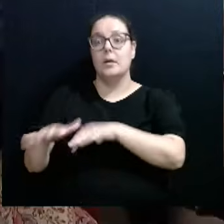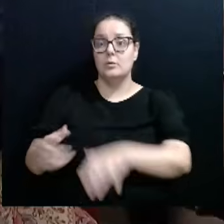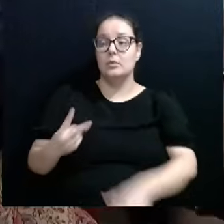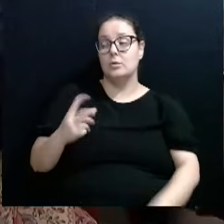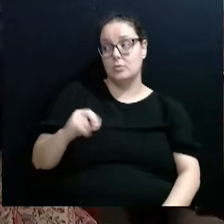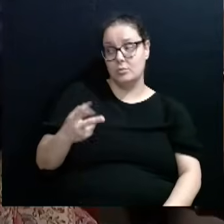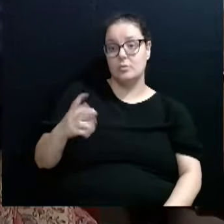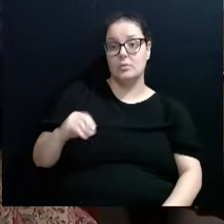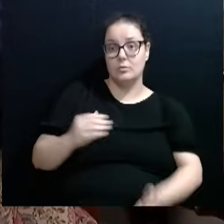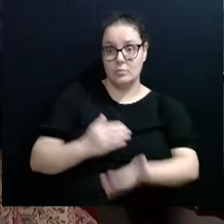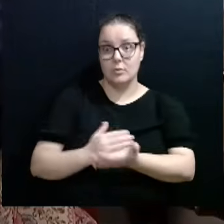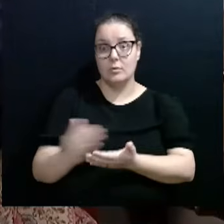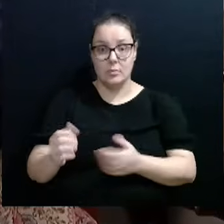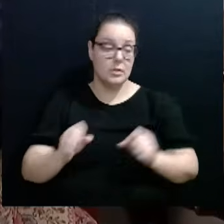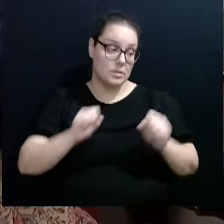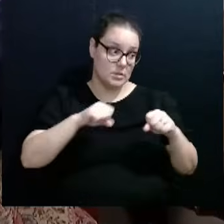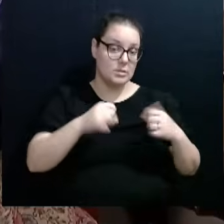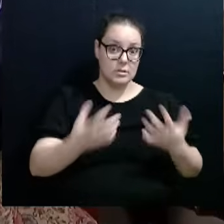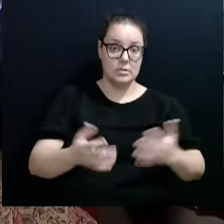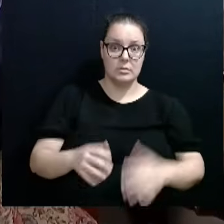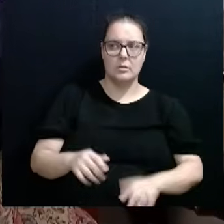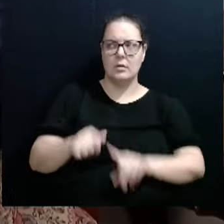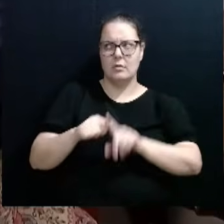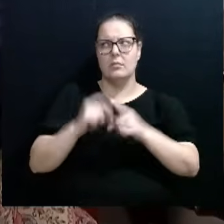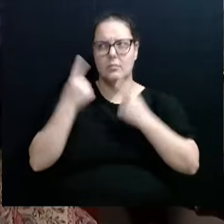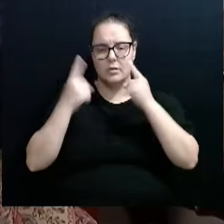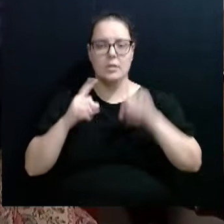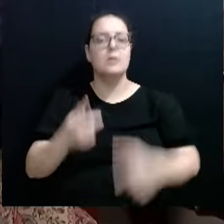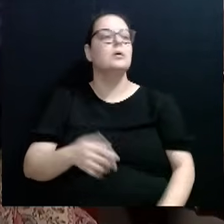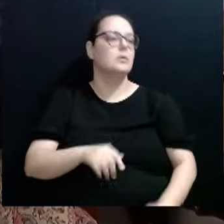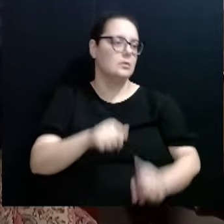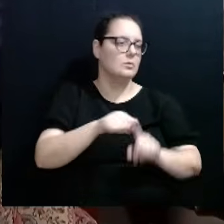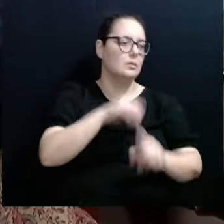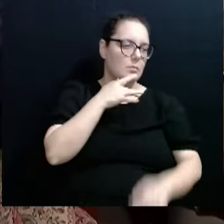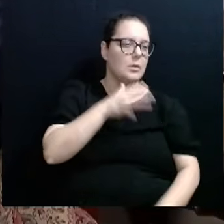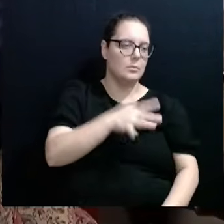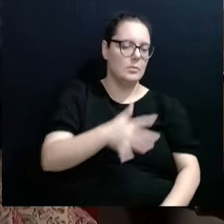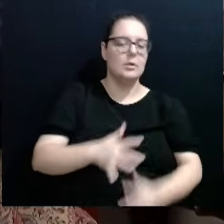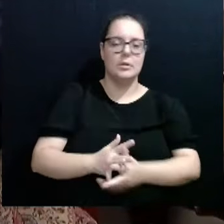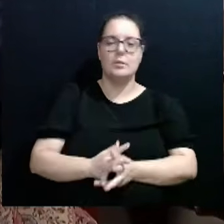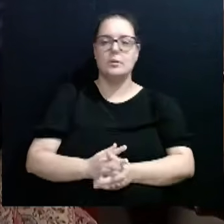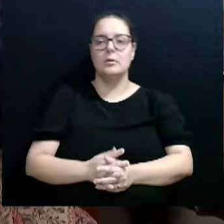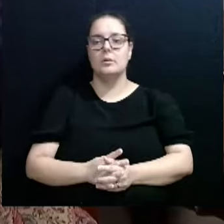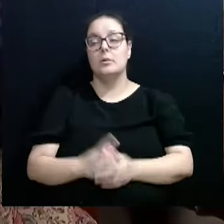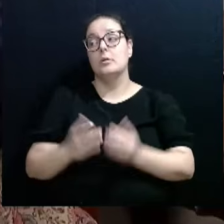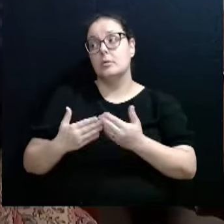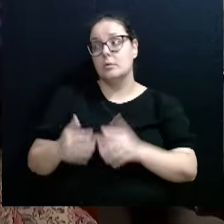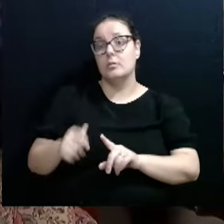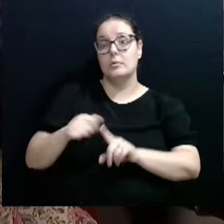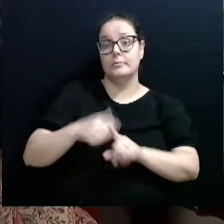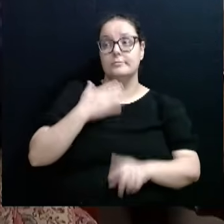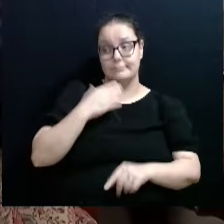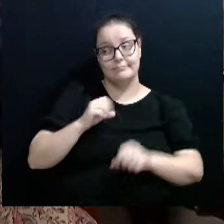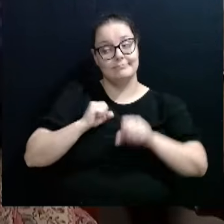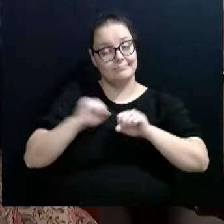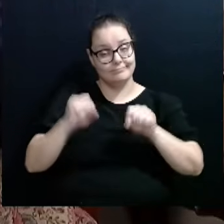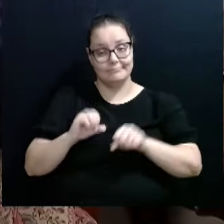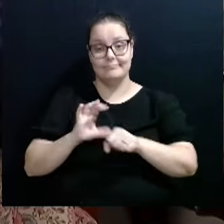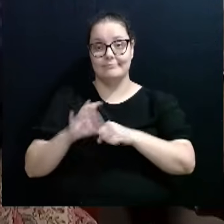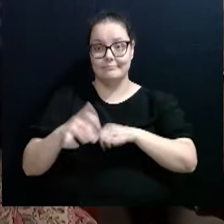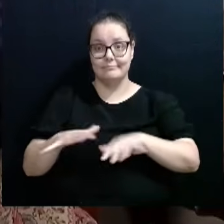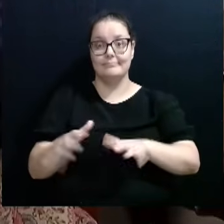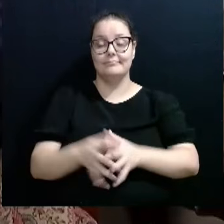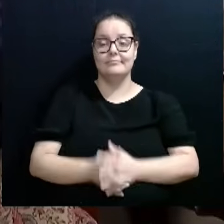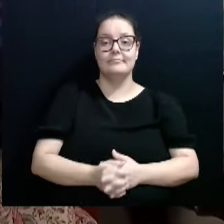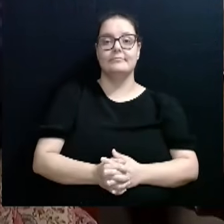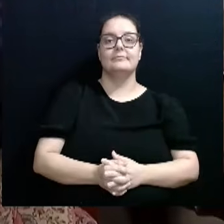sim. Fevereiro de 2020. Fevereiro, março. Março de 2020. Nós abrimos em plena a pandemia. Na